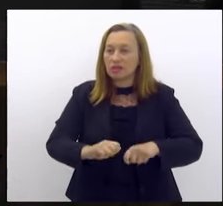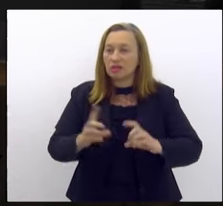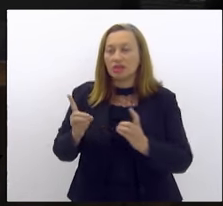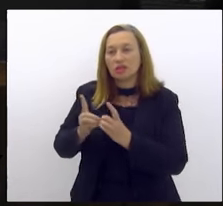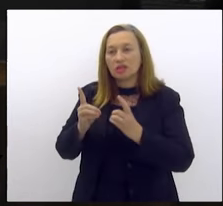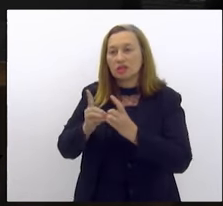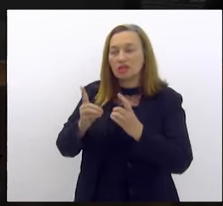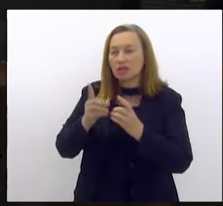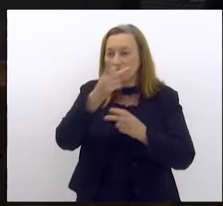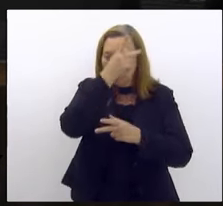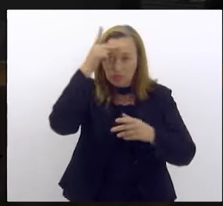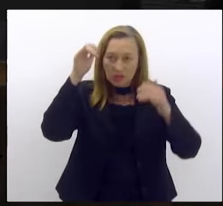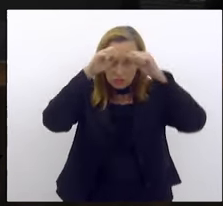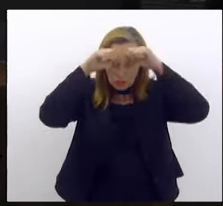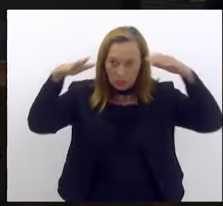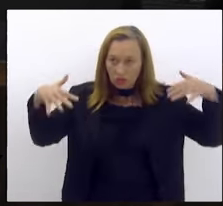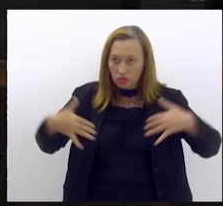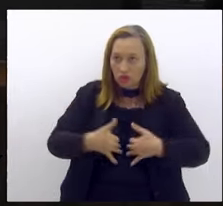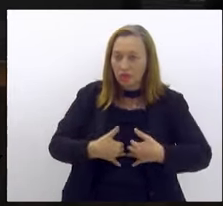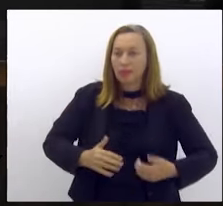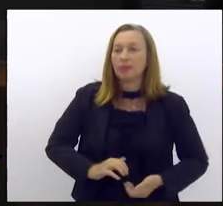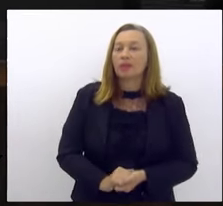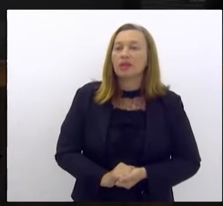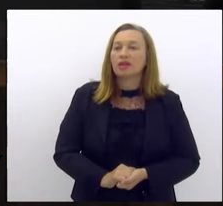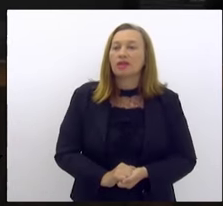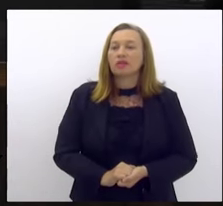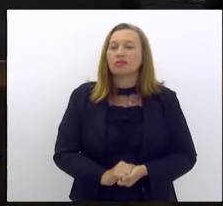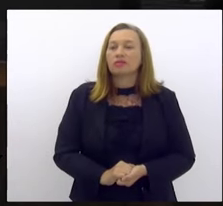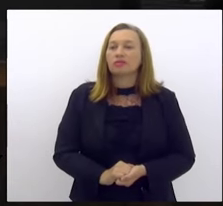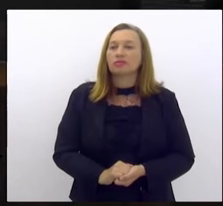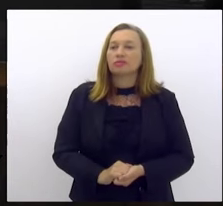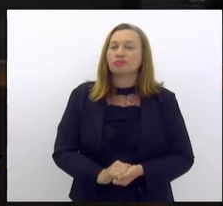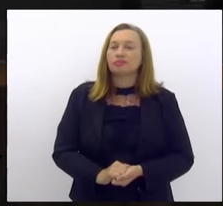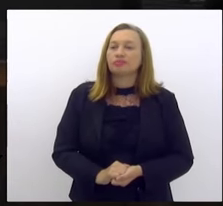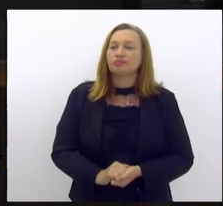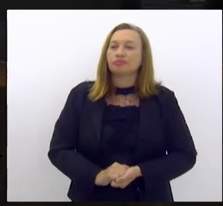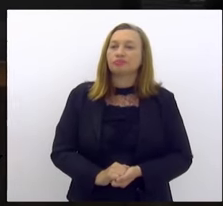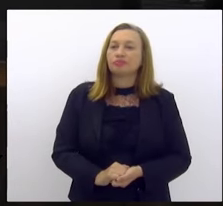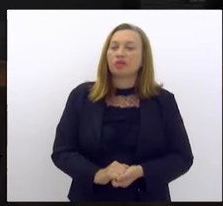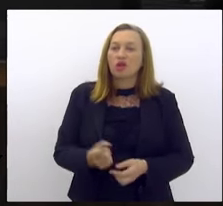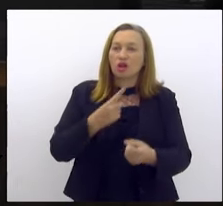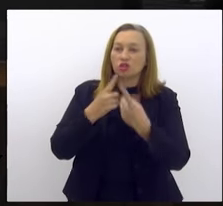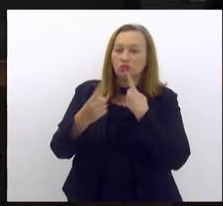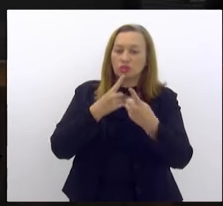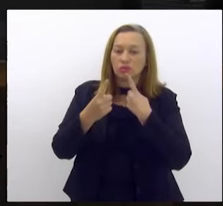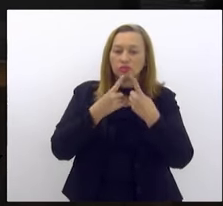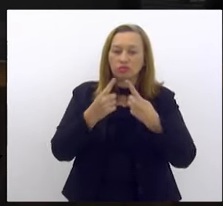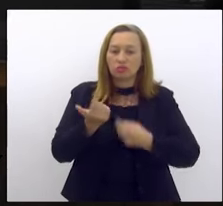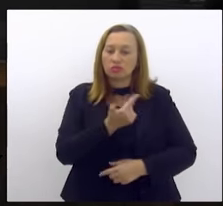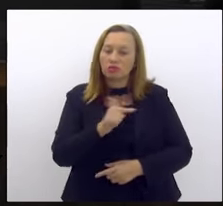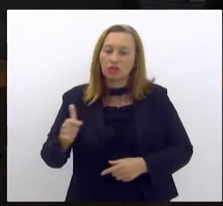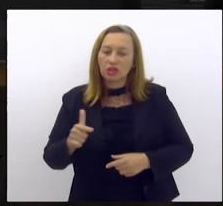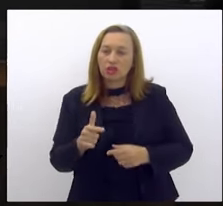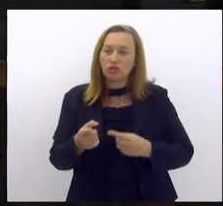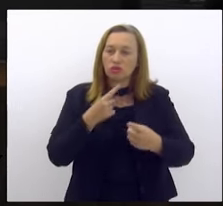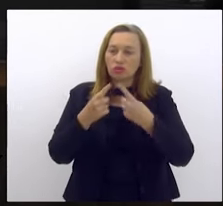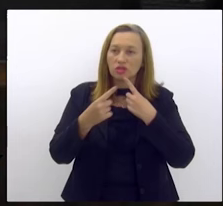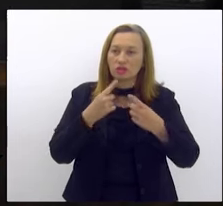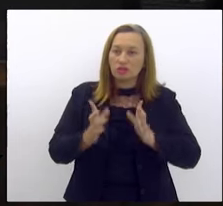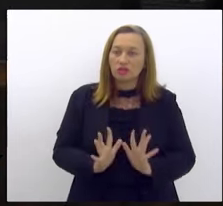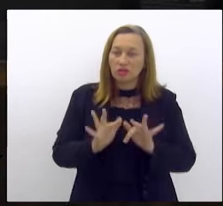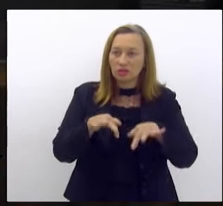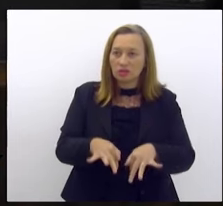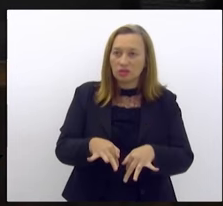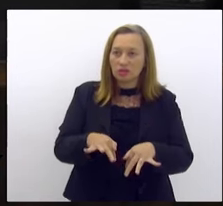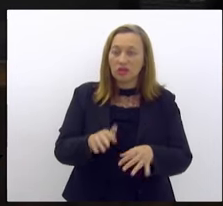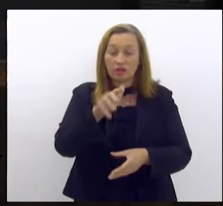pessoas com transtornos de espectro autista, TEA. Em discussão, não havendo quem queira discutir,